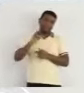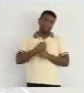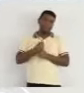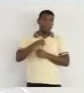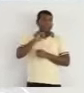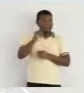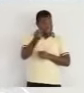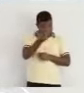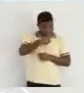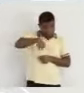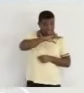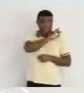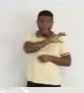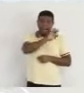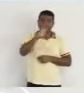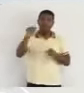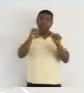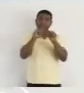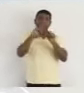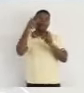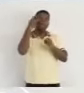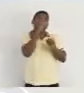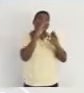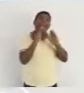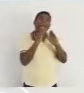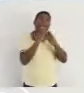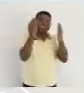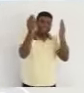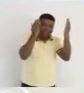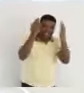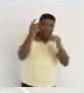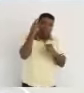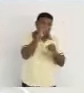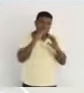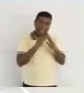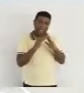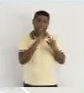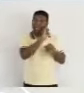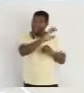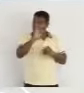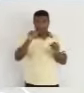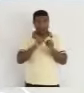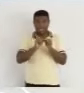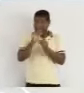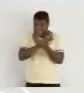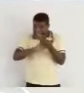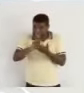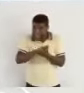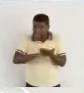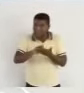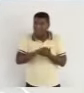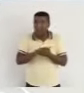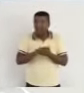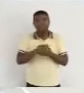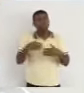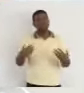de casa no isolamento, corre risco de mais para frente, quando todo mundo vê que está com mais caso e ficar assustado,